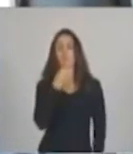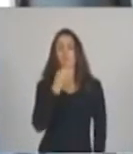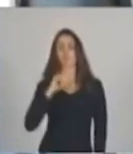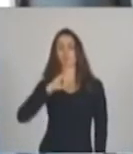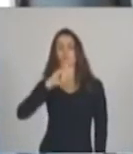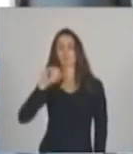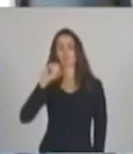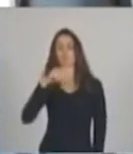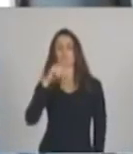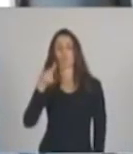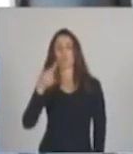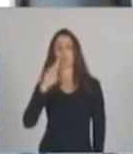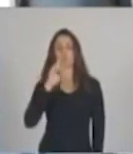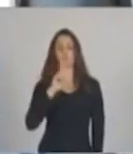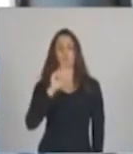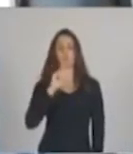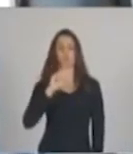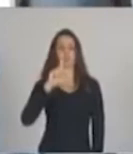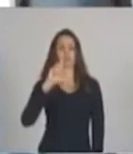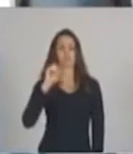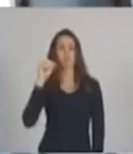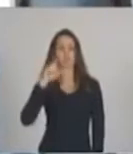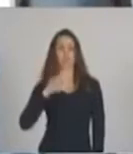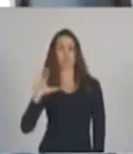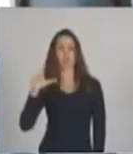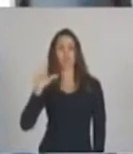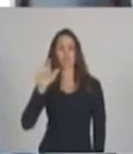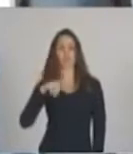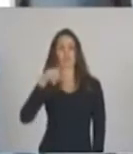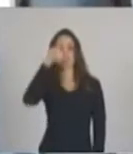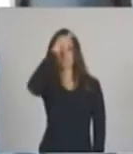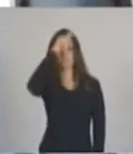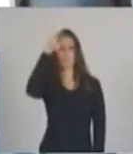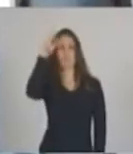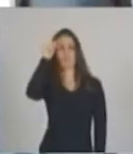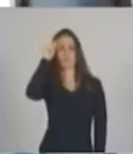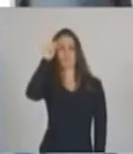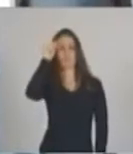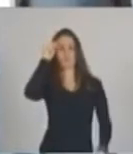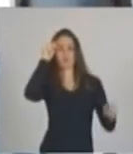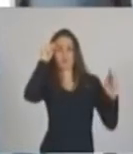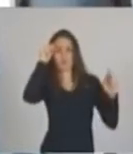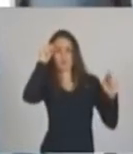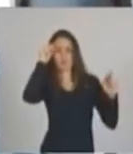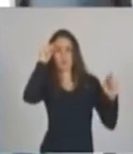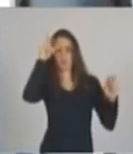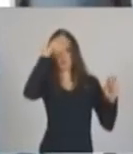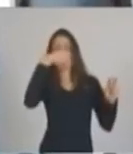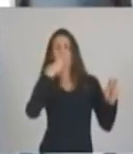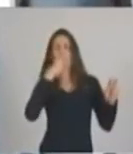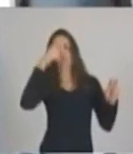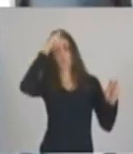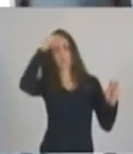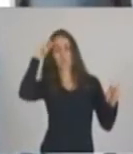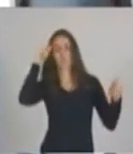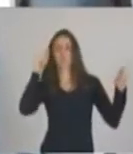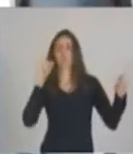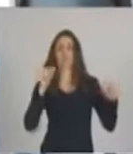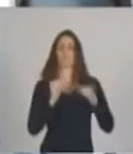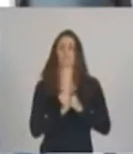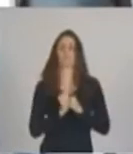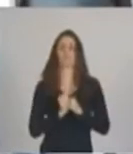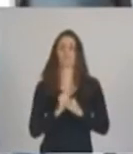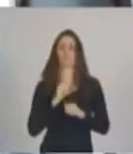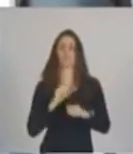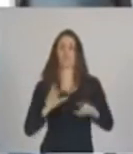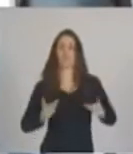João Dalcol é irmão do Elias Dalcol, prefeito de Acoporanga, e que veio ao óbito em função de um câncer que já lutava